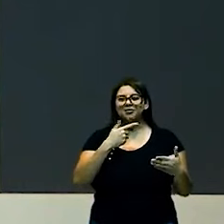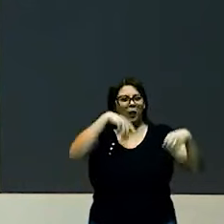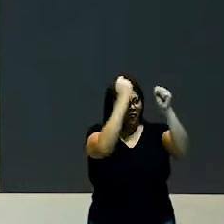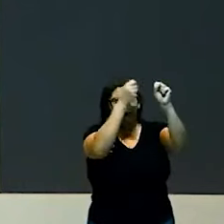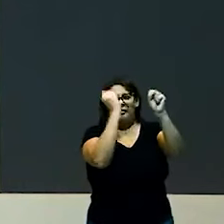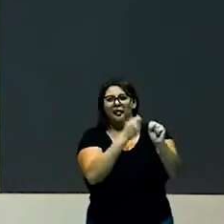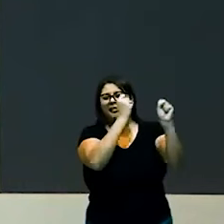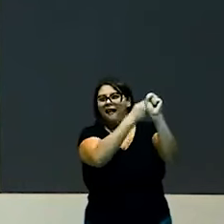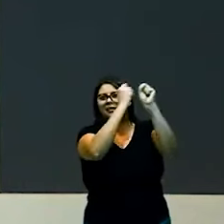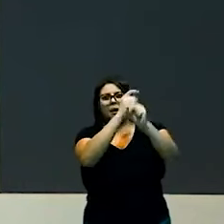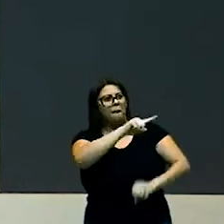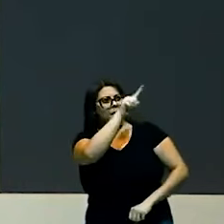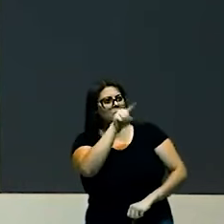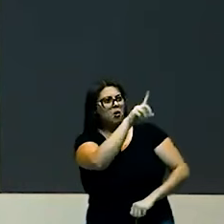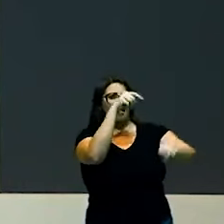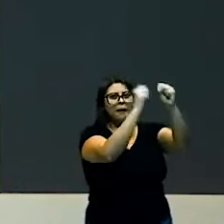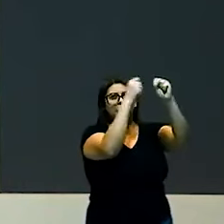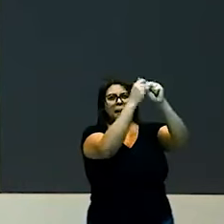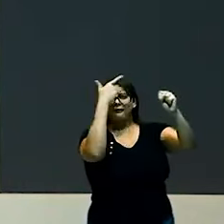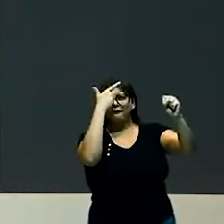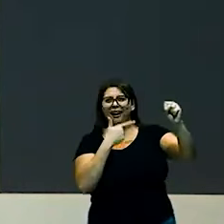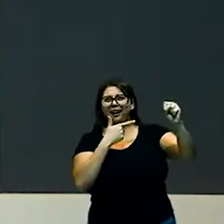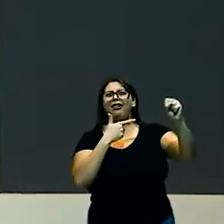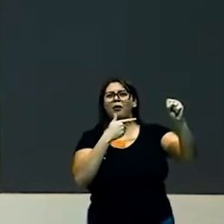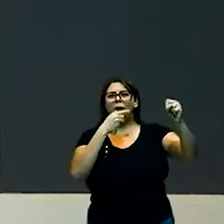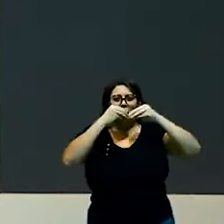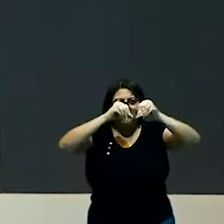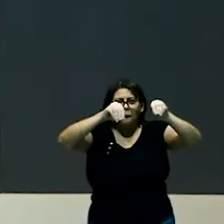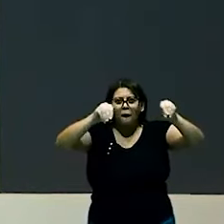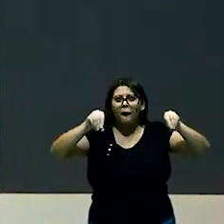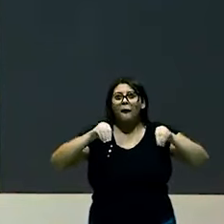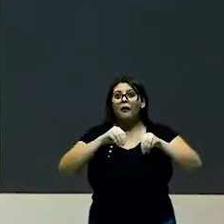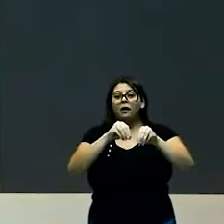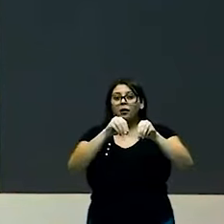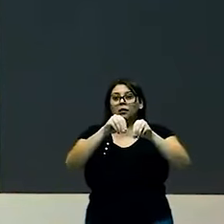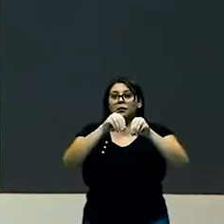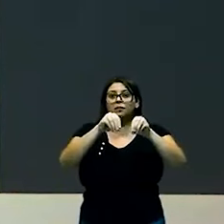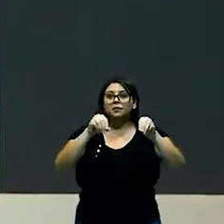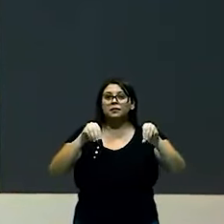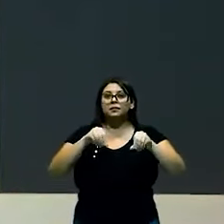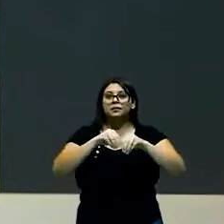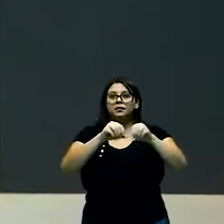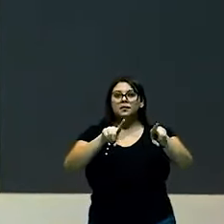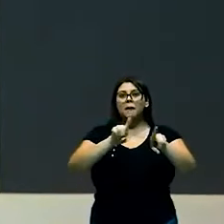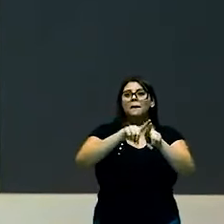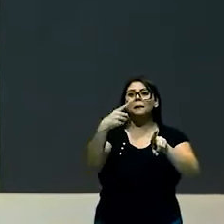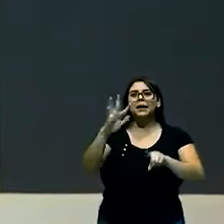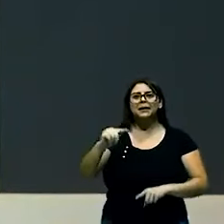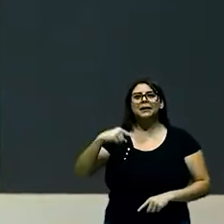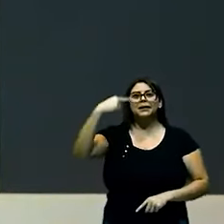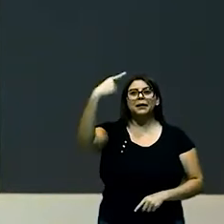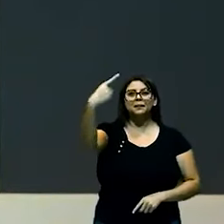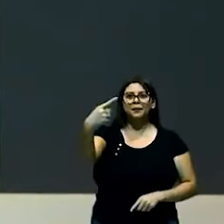tudo, faz buraco e deixa feio para depois ficar bonito. É assim que ele fala, né? E depois que fica